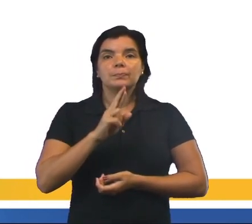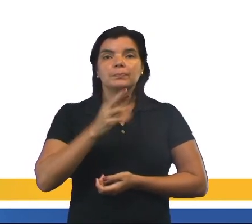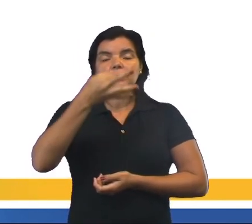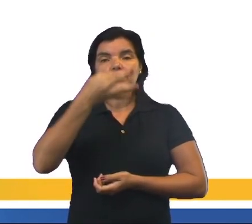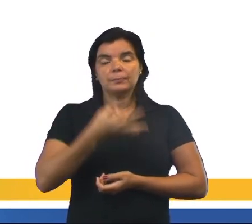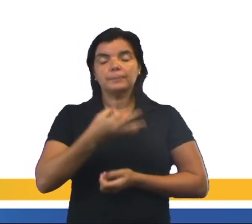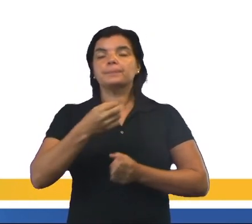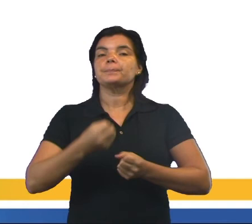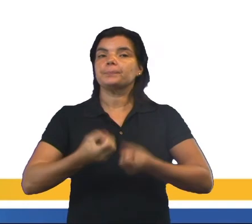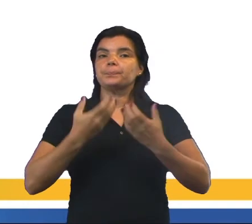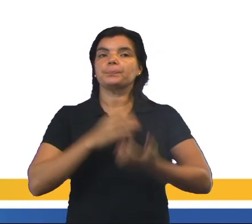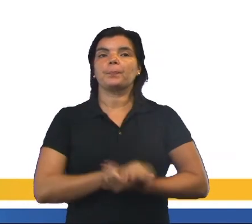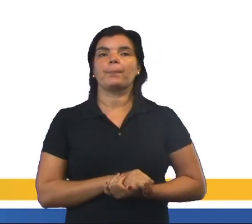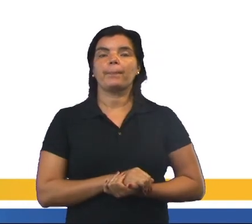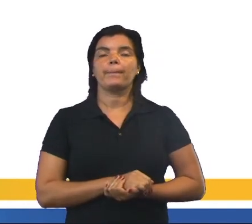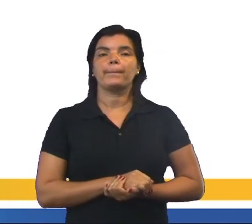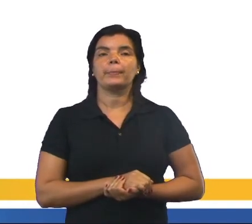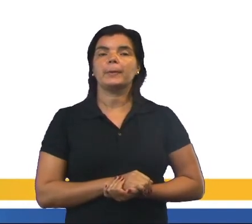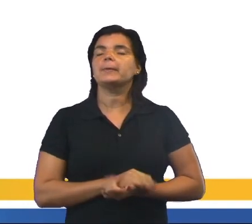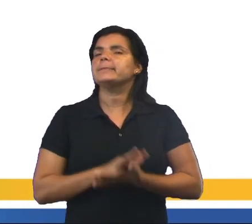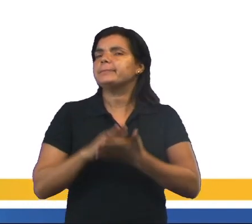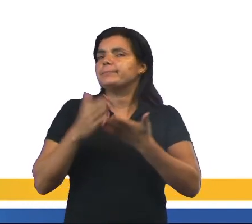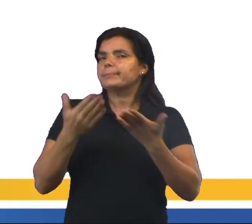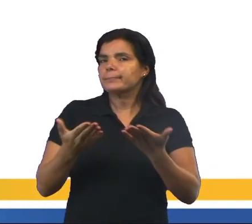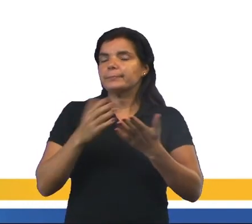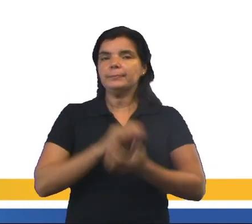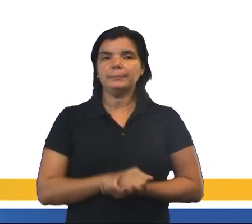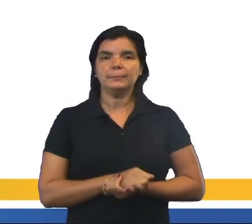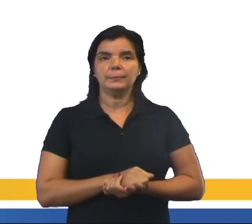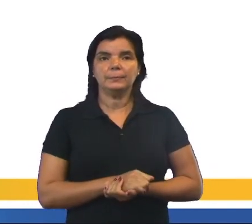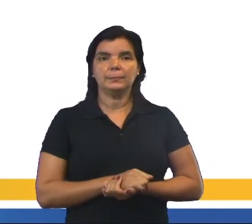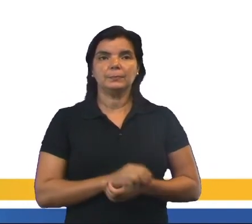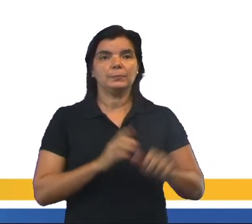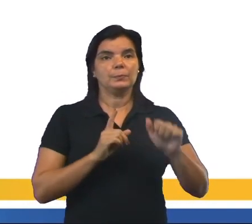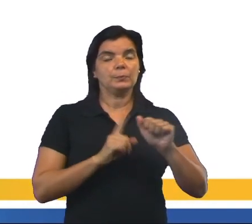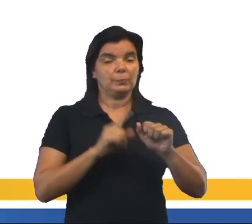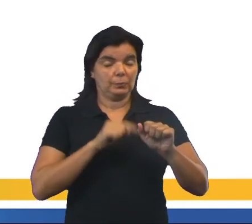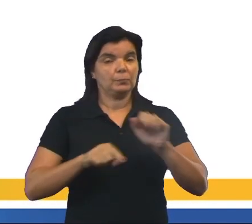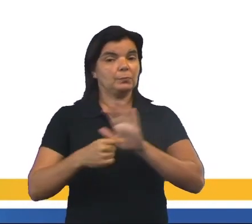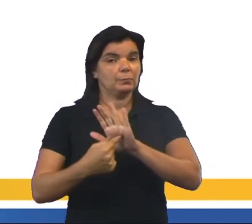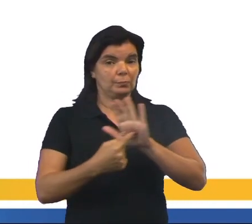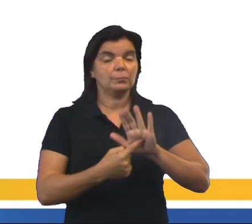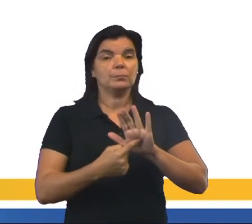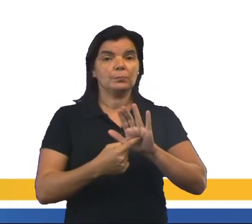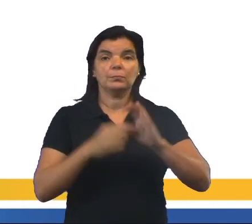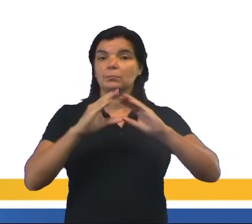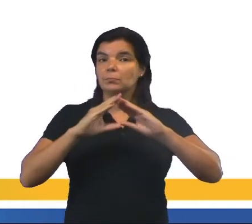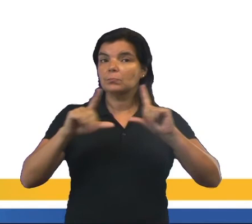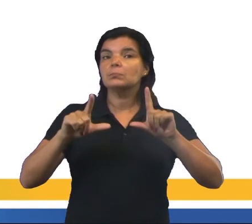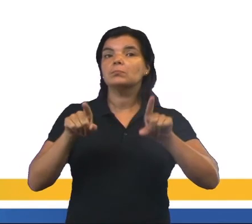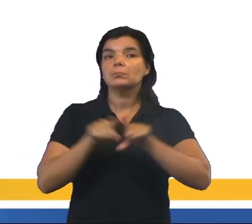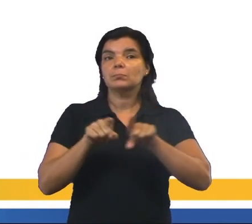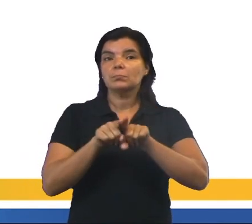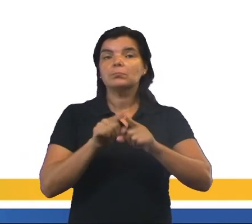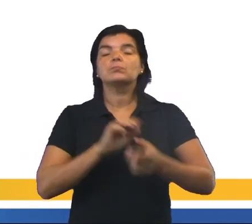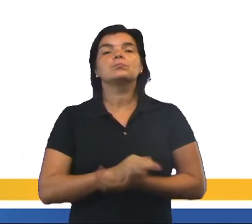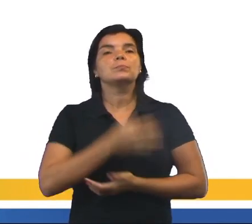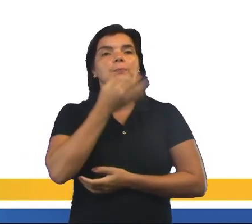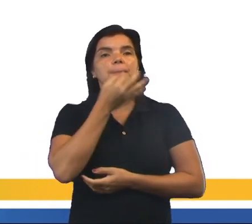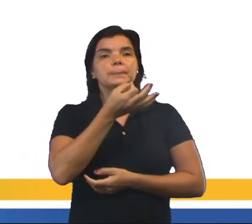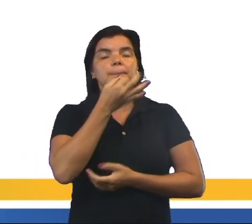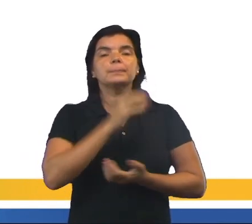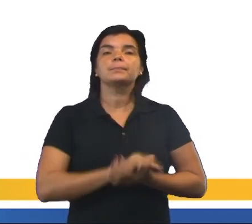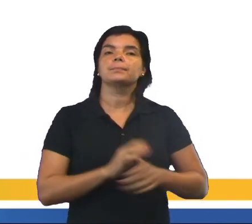se refere a essa expressão. Que expressão, gente? Expressão que indica implicitamente uma